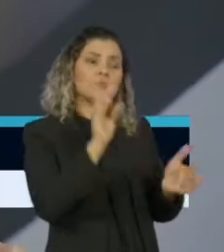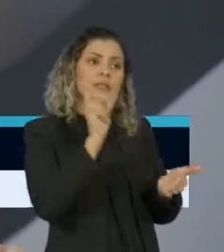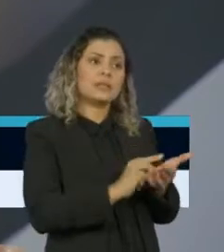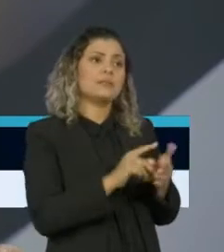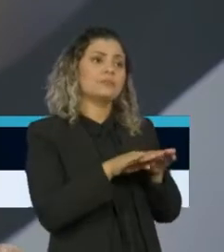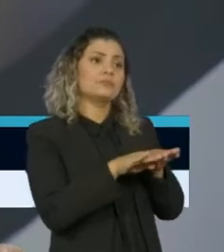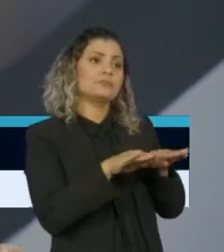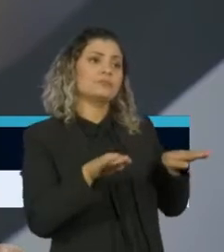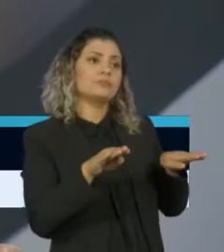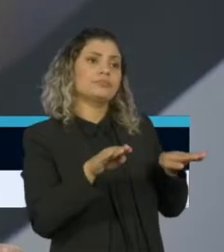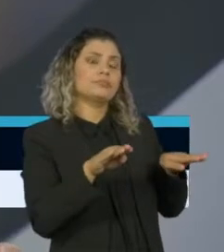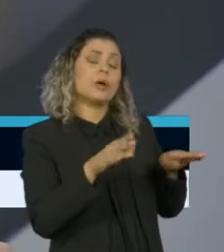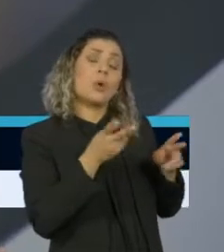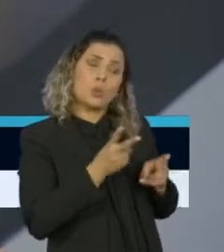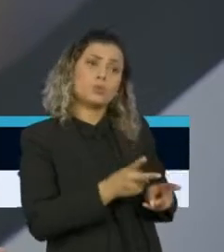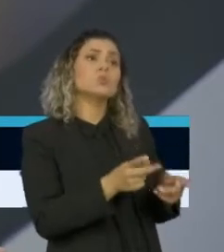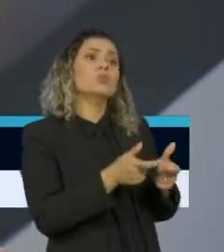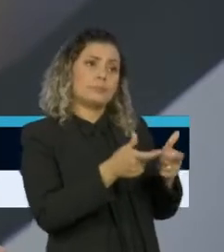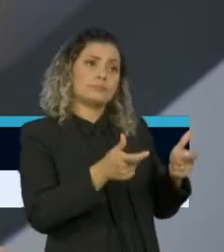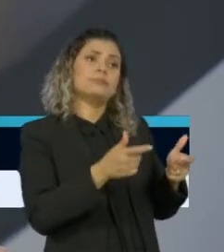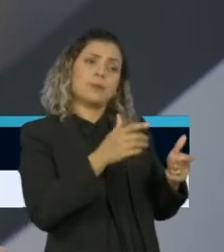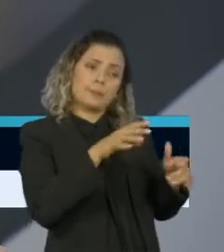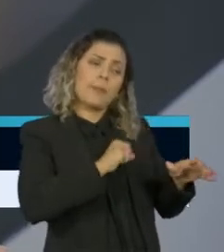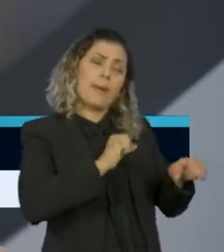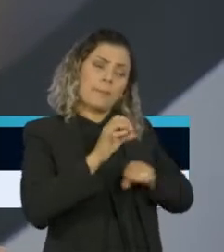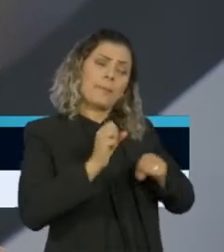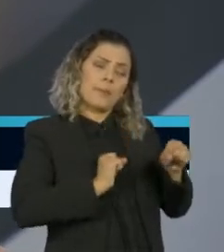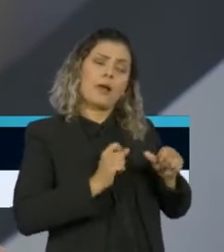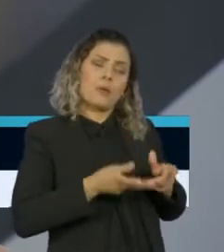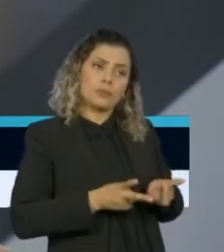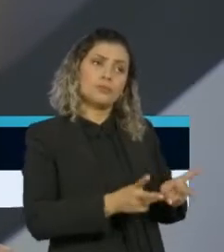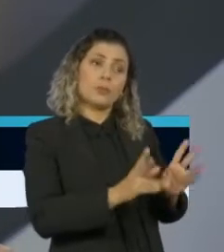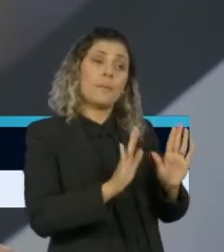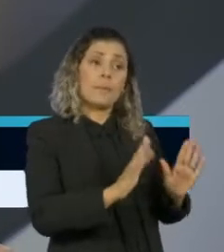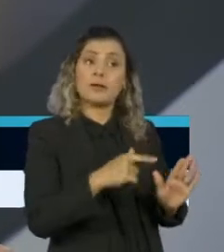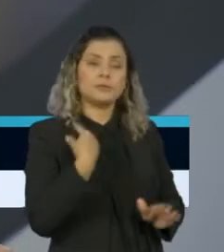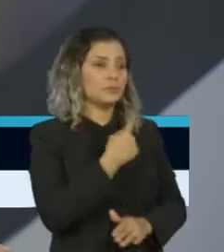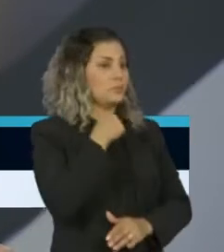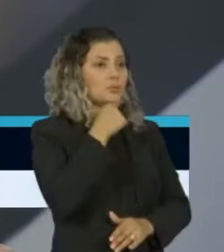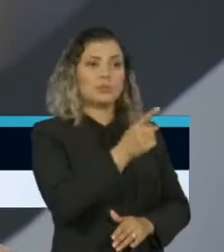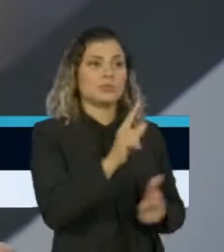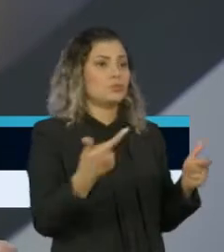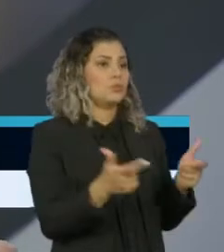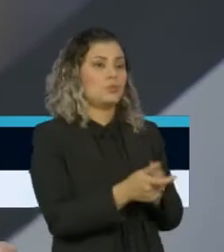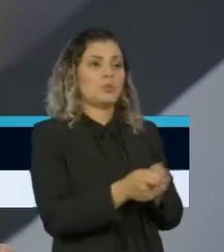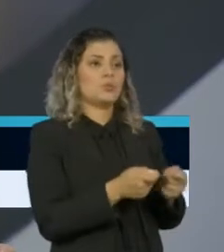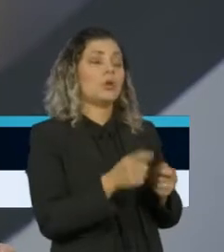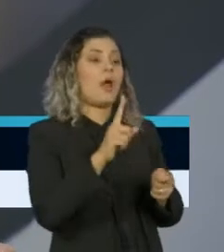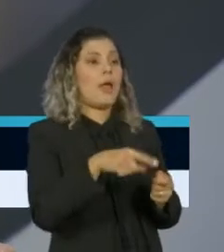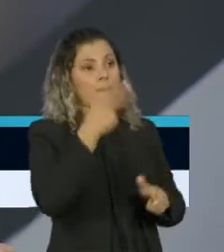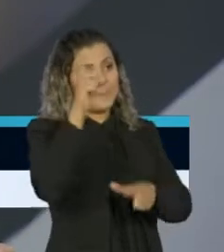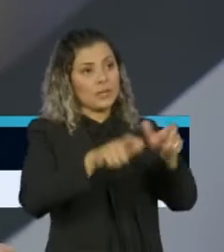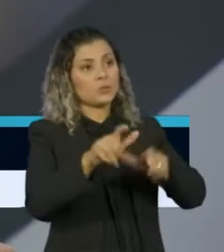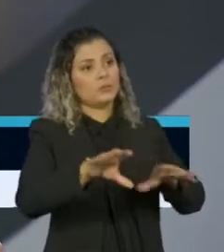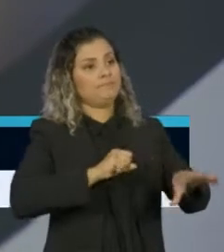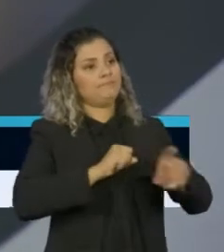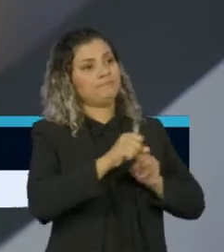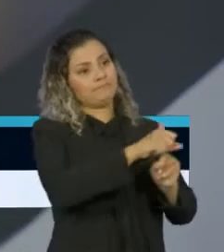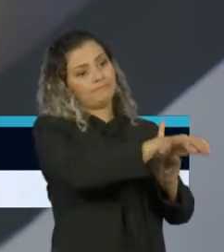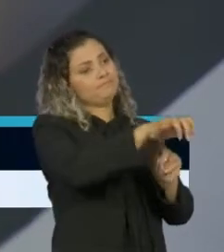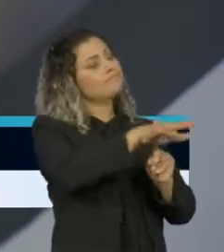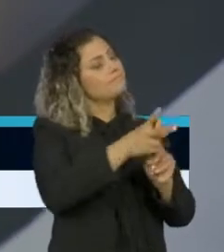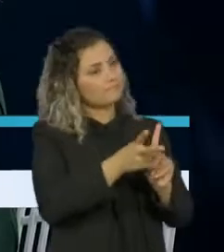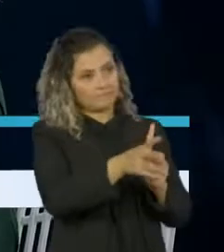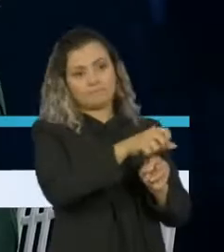não pode amar muito elevado o que a gente ainda não conseguiu reduzir o número de pacientes contaminados